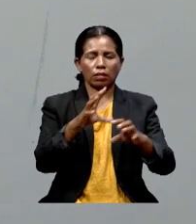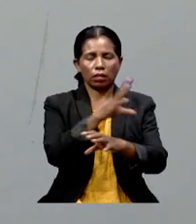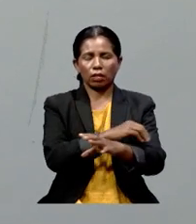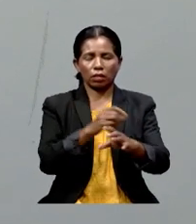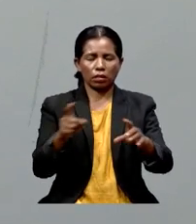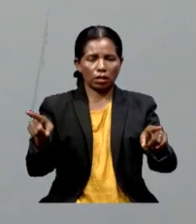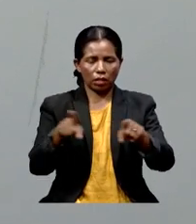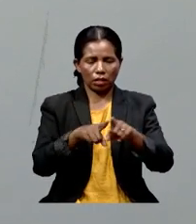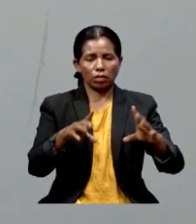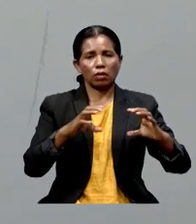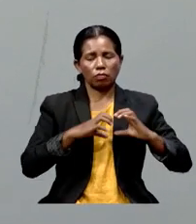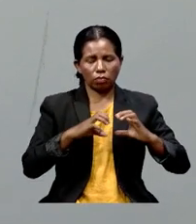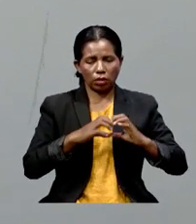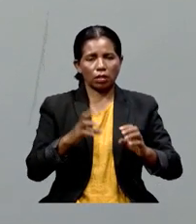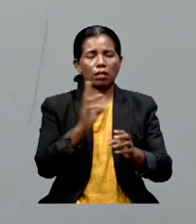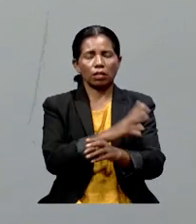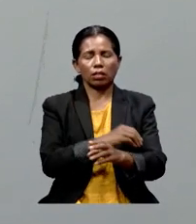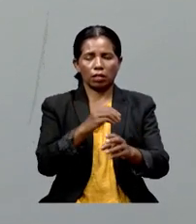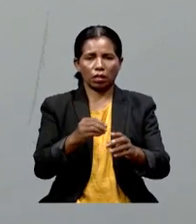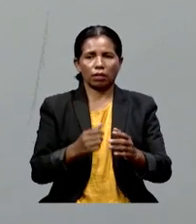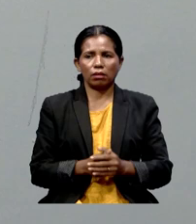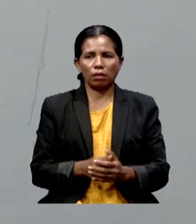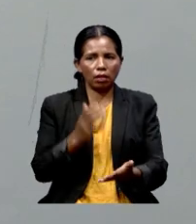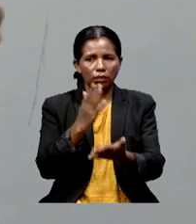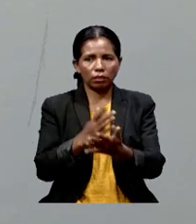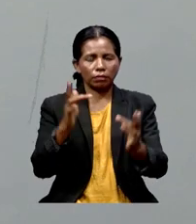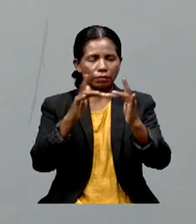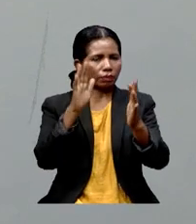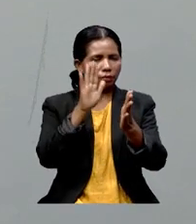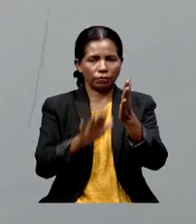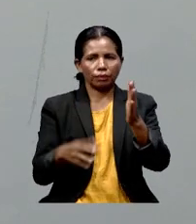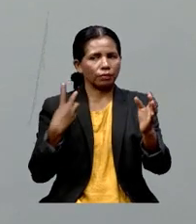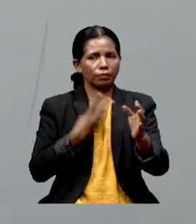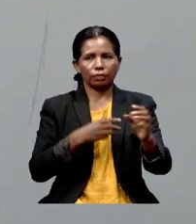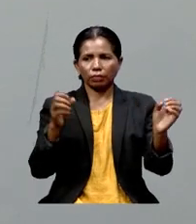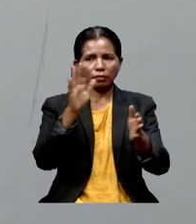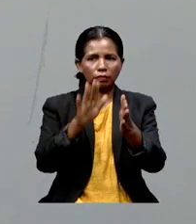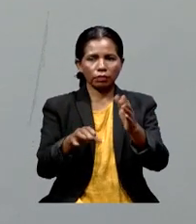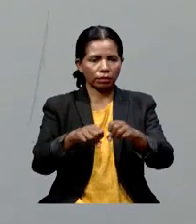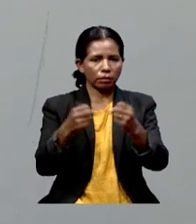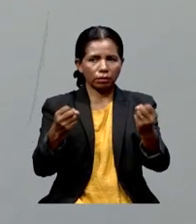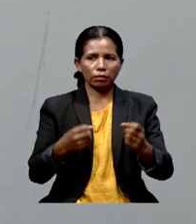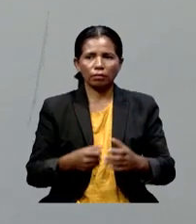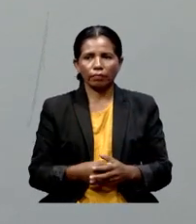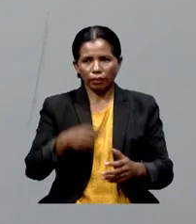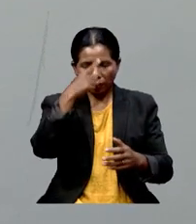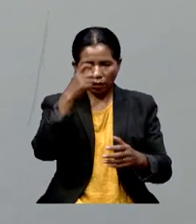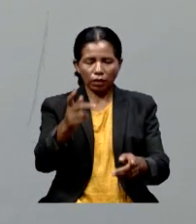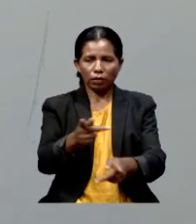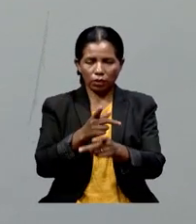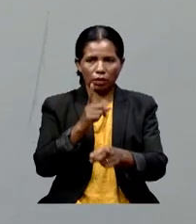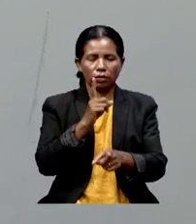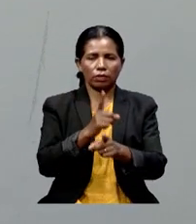nem tem que morres a correr ele hanes né para coisas internet tu mas aí te lá garante ou a gente não ato também é mais cuidado de